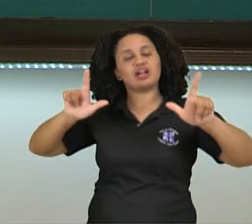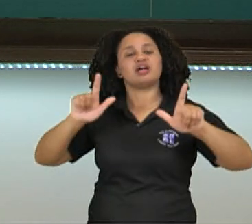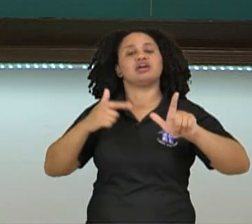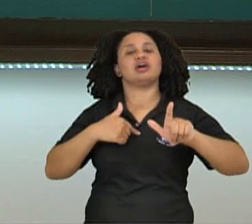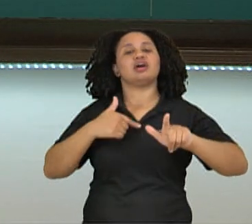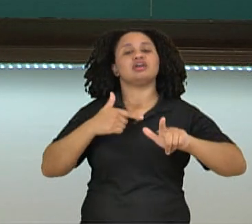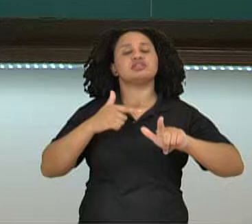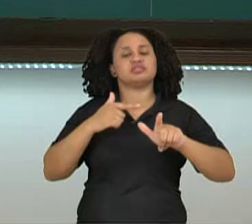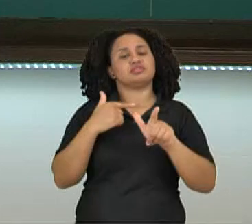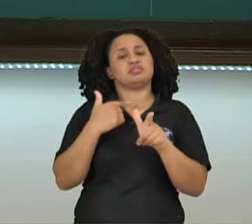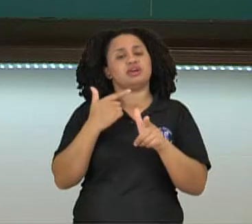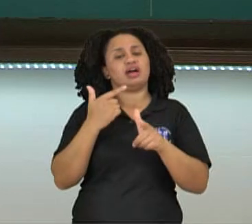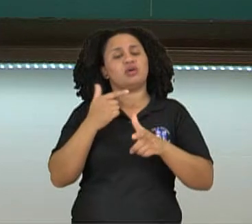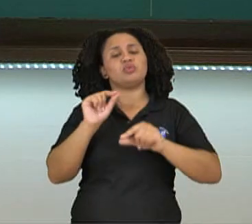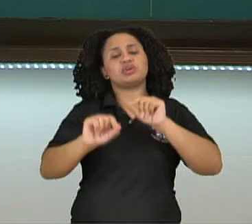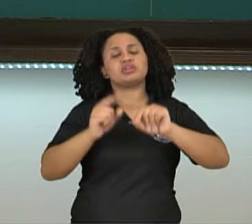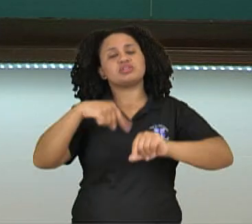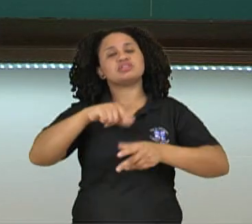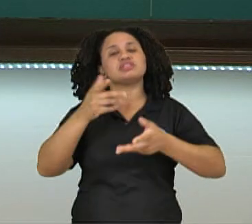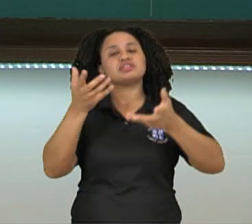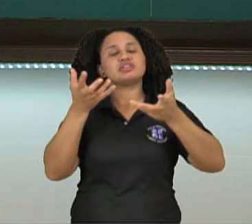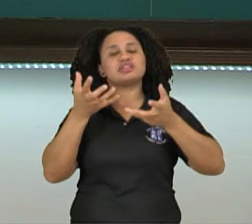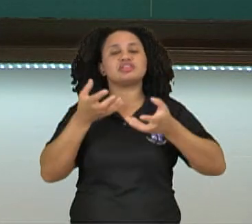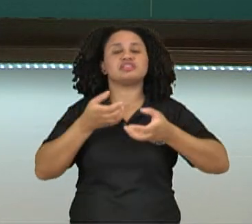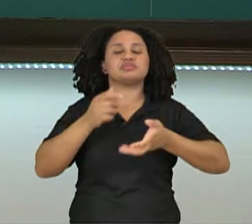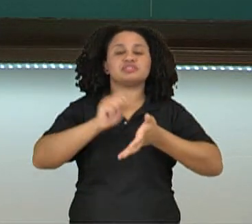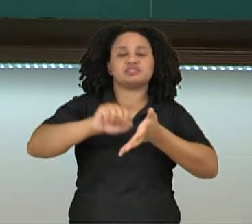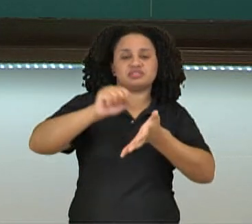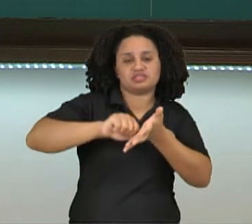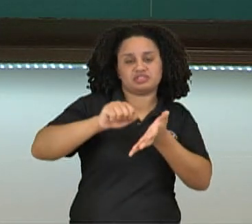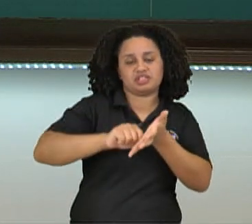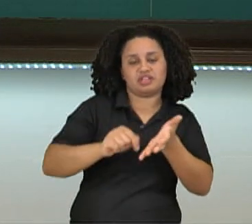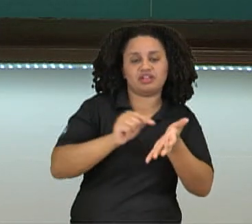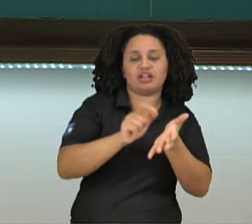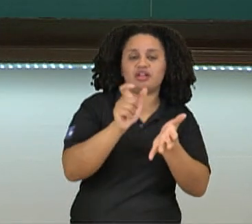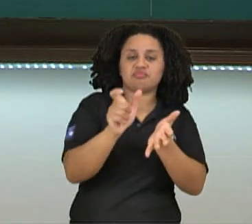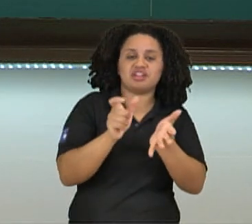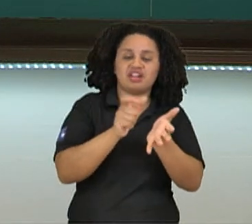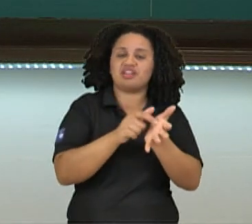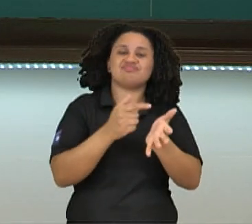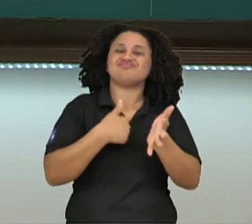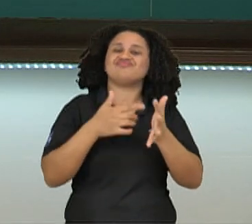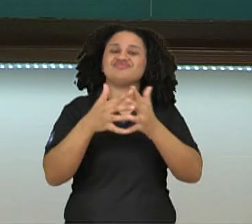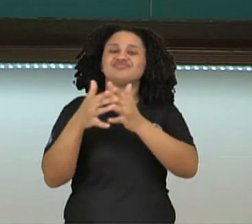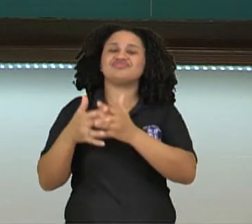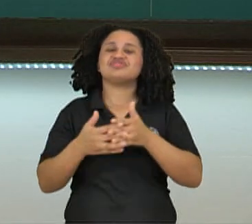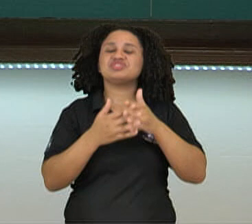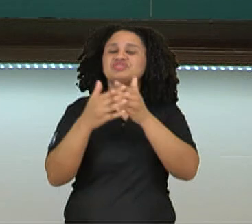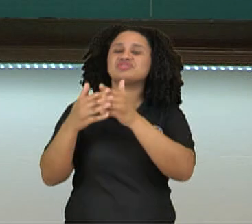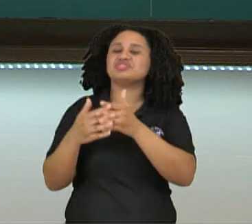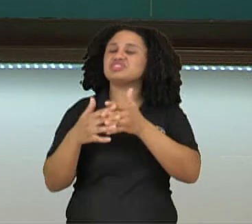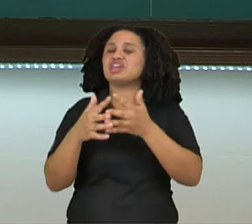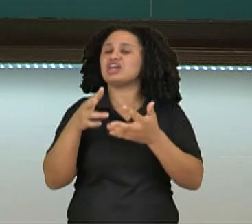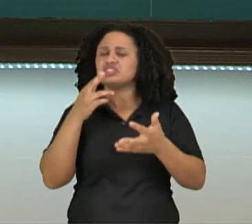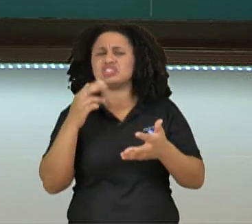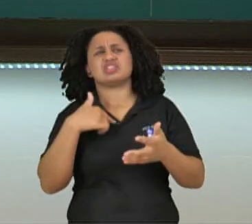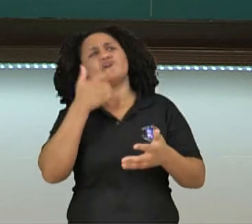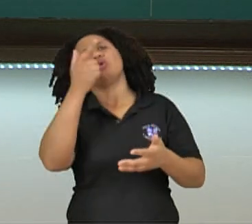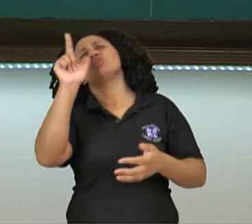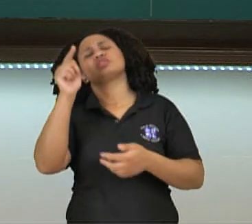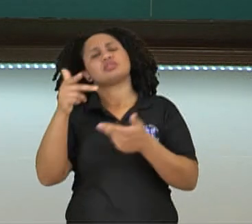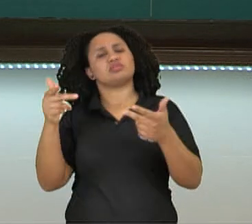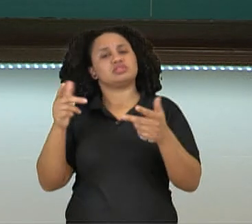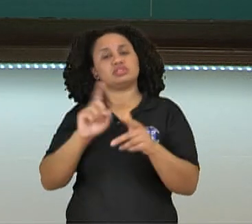consiga, de fato, entender a nossa intencionalidade ao escrever determinada palavra e não confundir achando que queríamos escrever outra